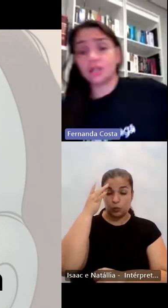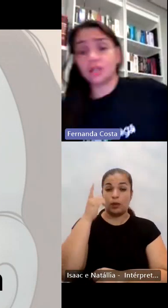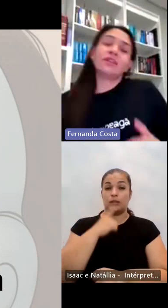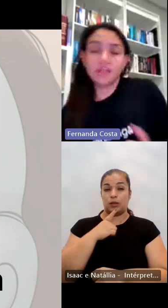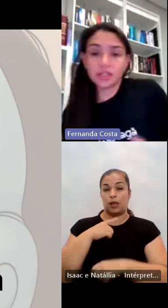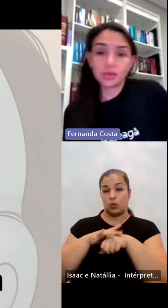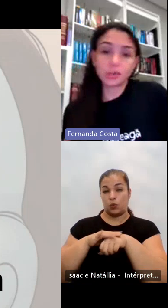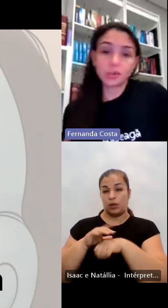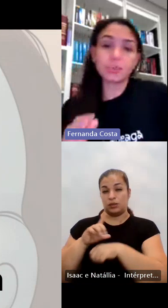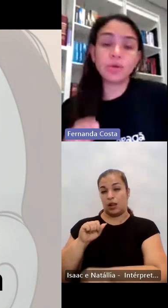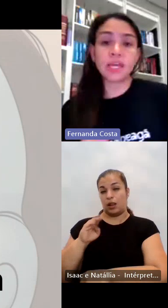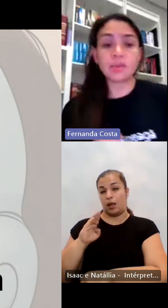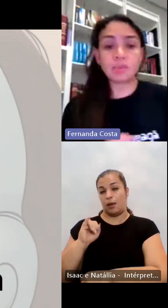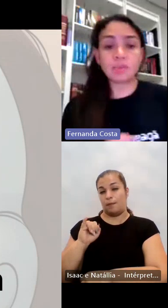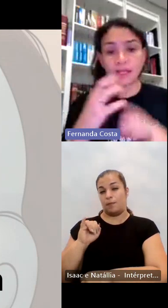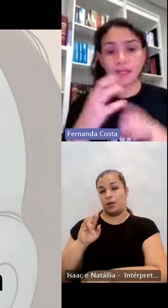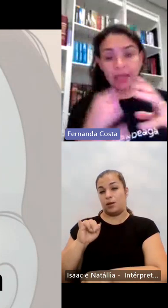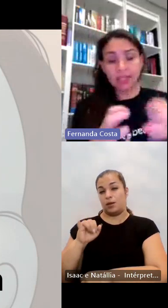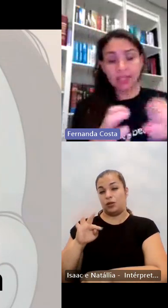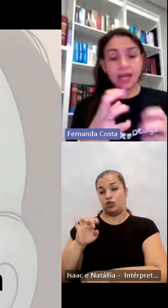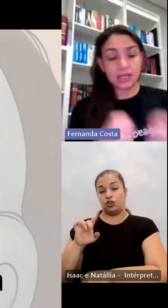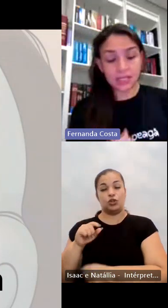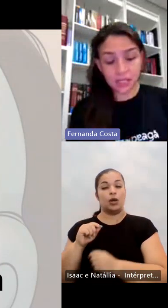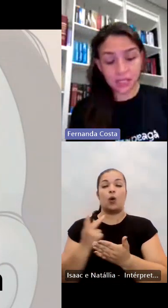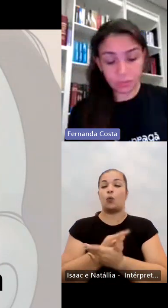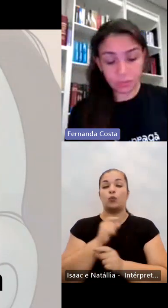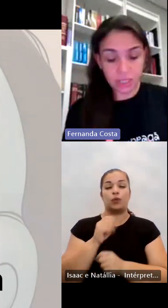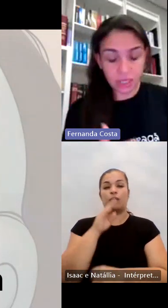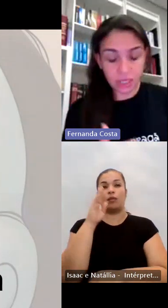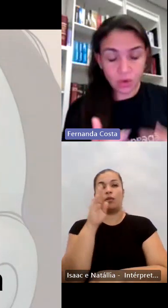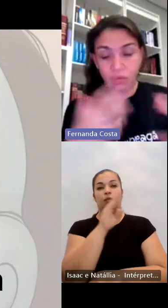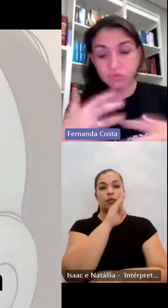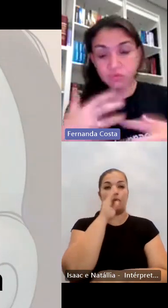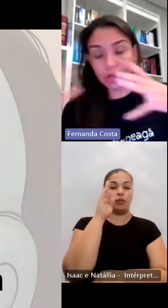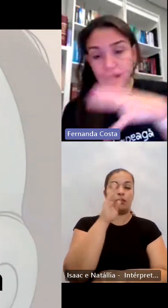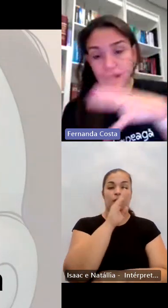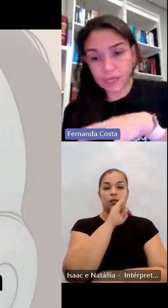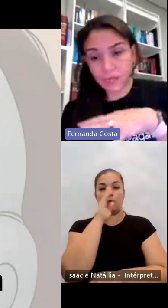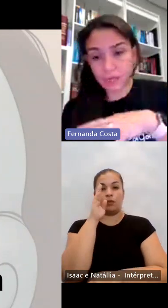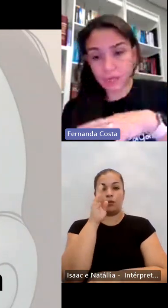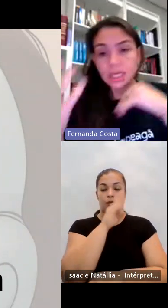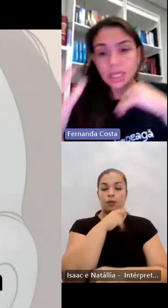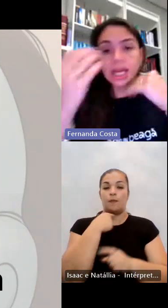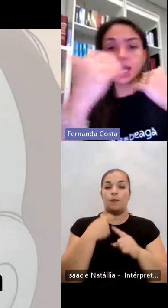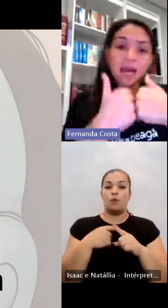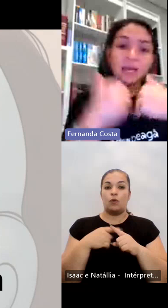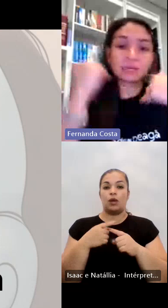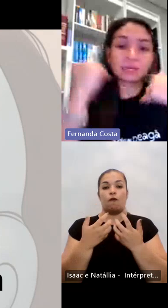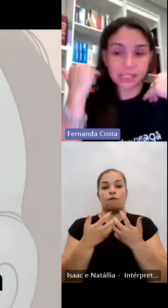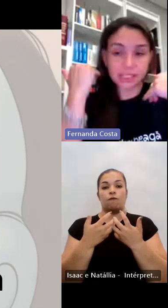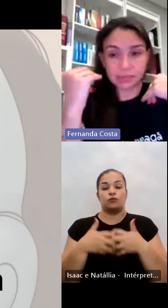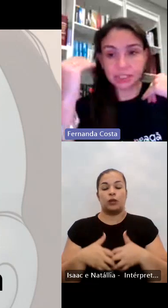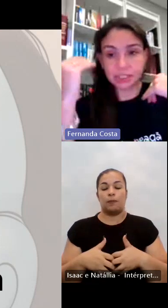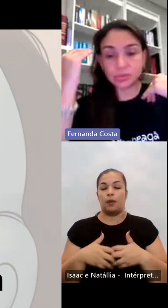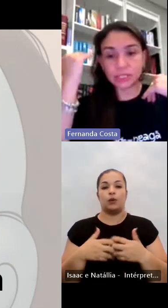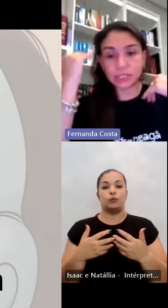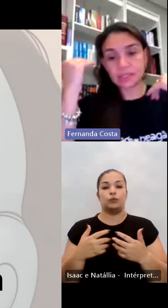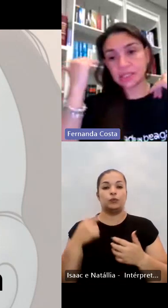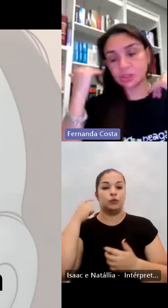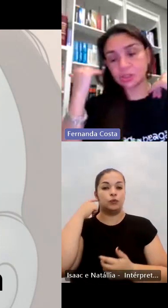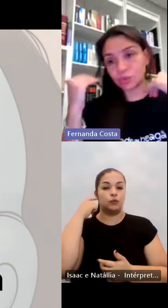labirintite, ela fica tonta. Por quê? Porque ela tem ali um funcionamento errado desse